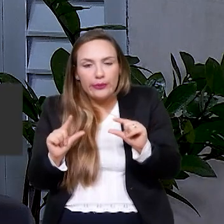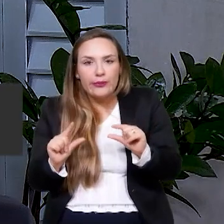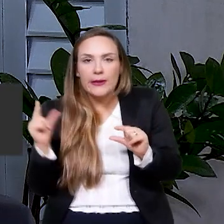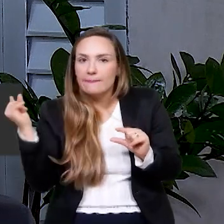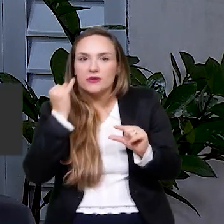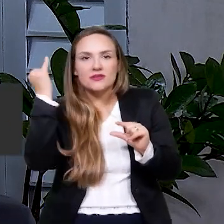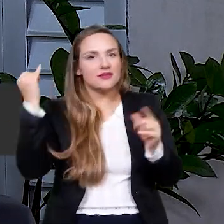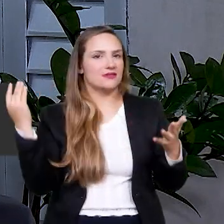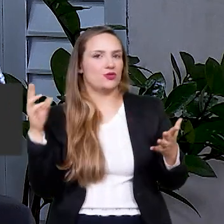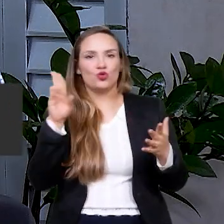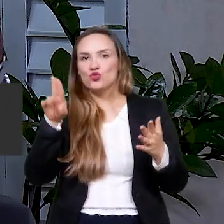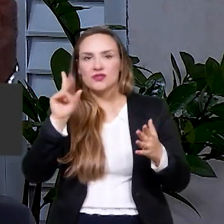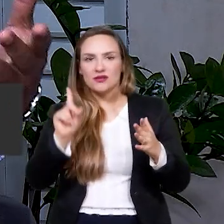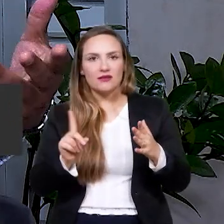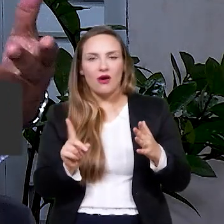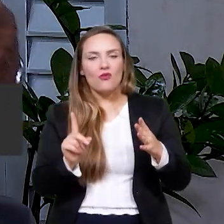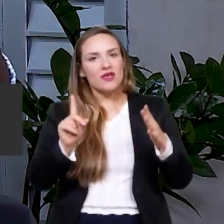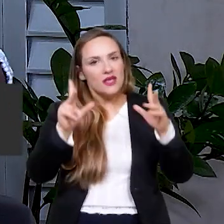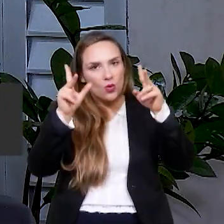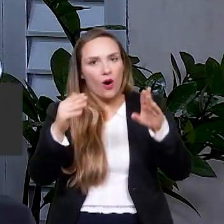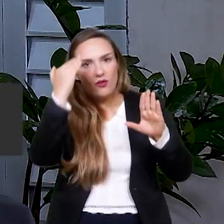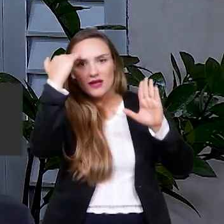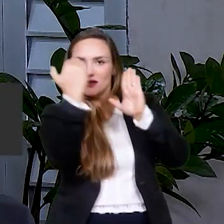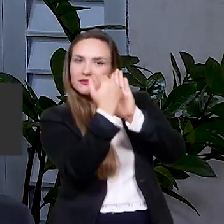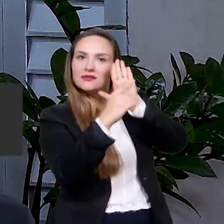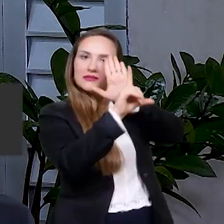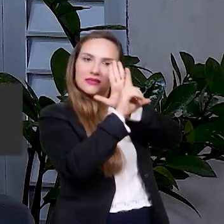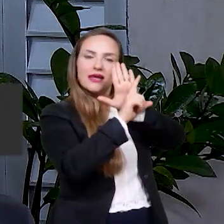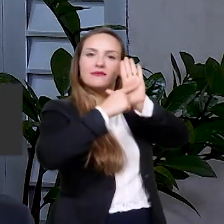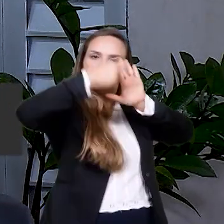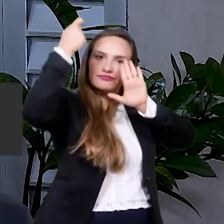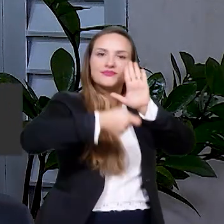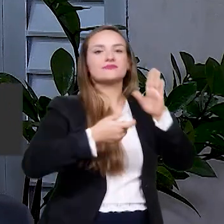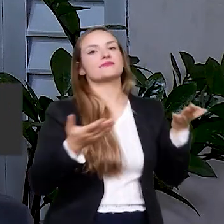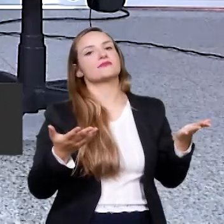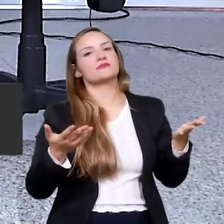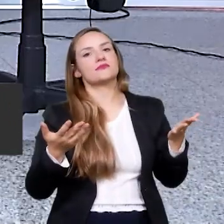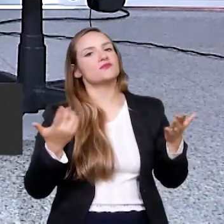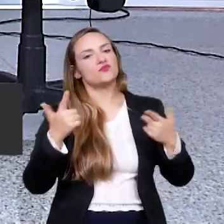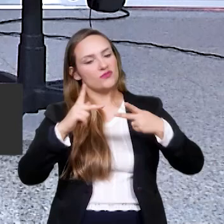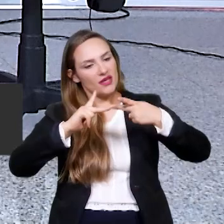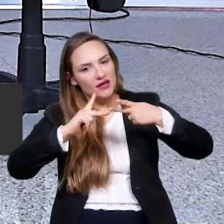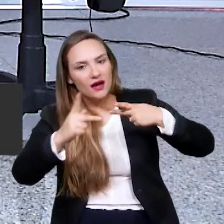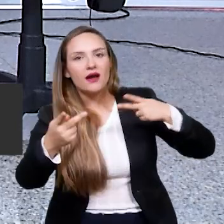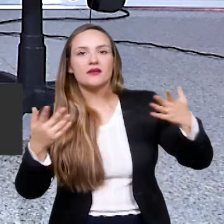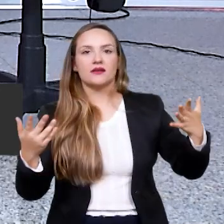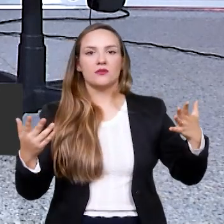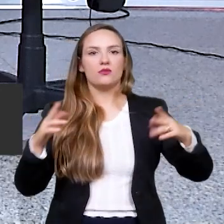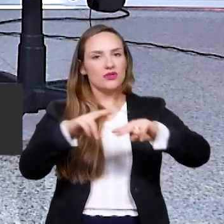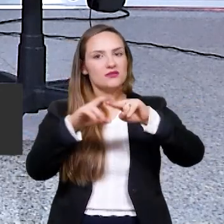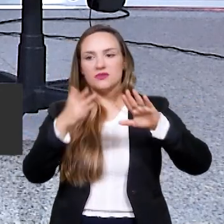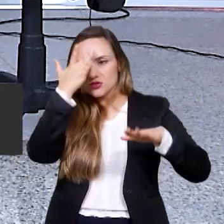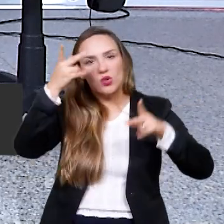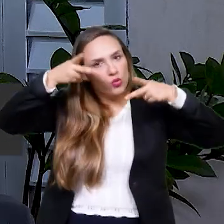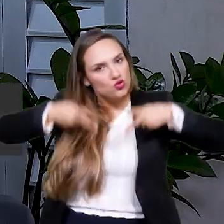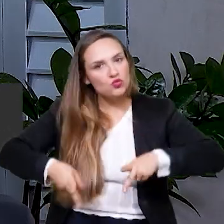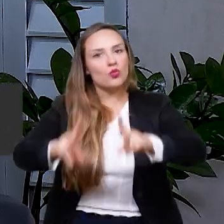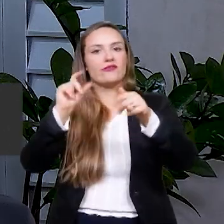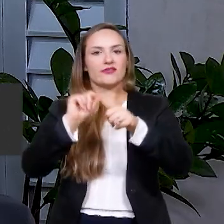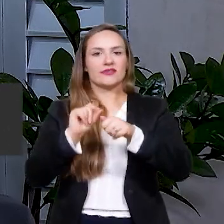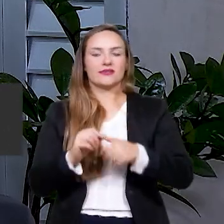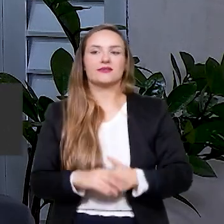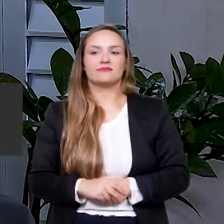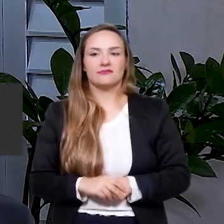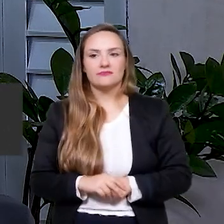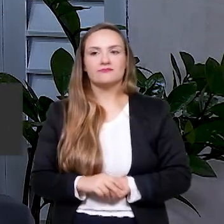como deveria ser aplicada e, consequentemente, não traz as consequências, os reflexos que deveria trazer. Exatamente, colocar Entendeu? em prática. Então né, você deputado? vê que